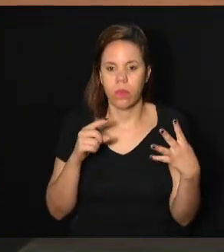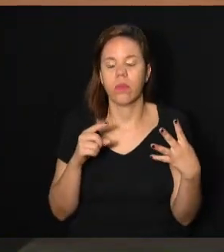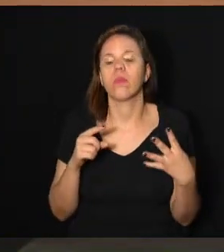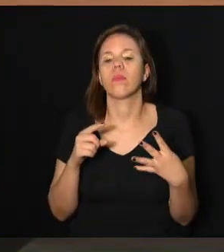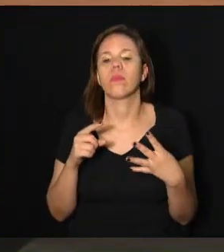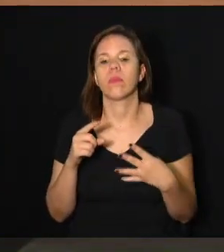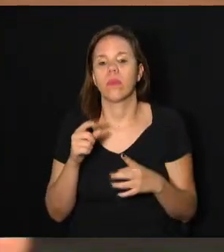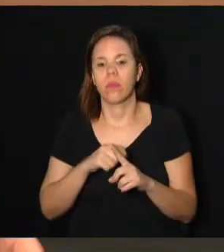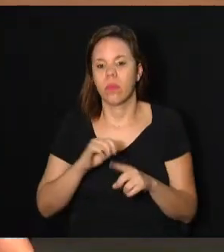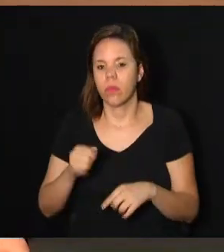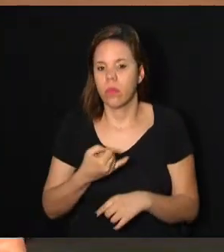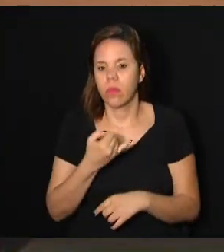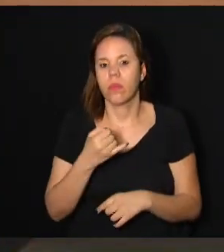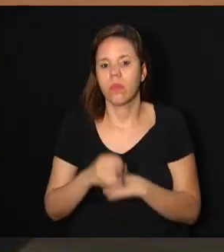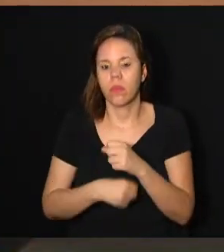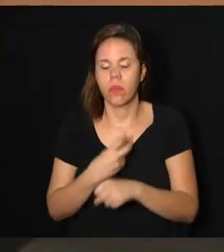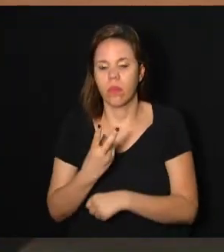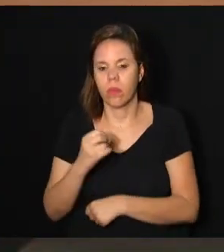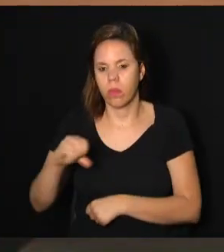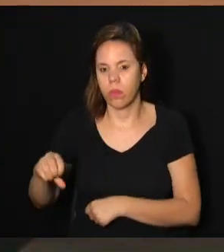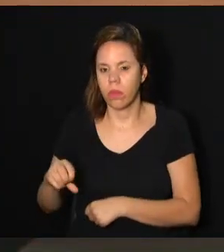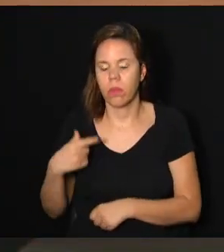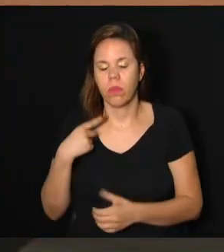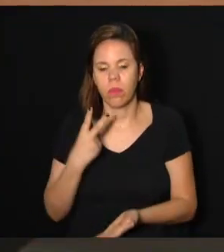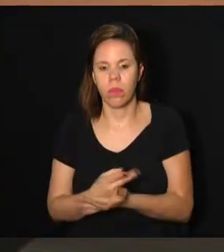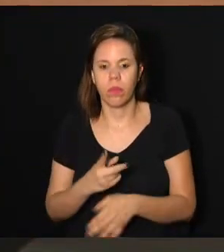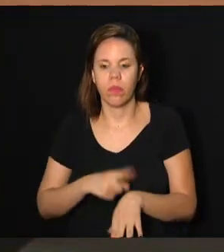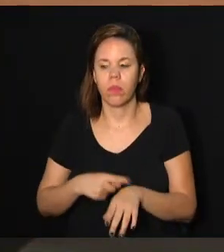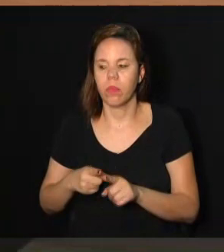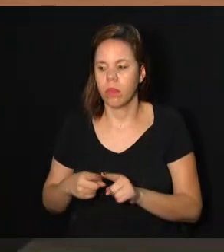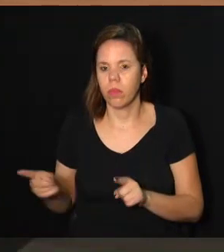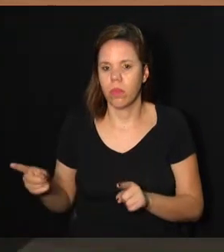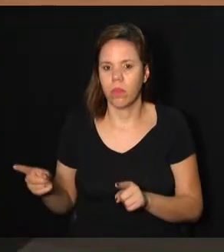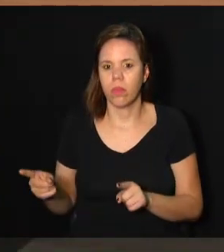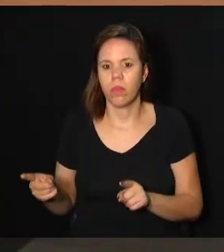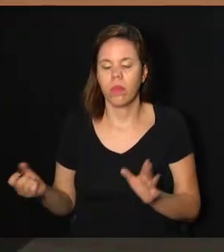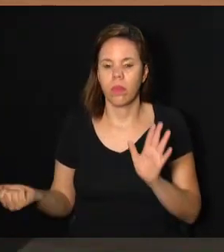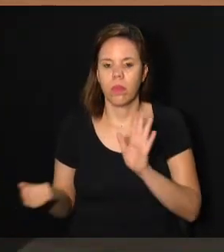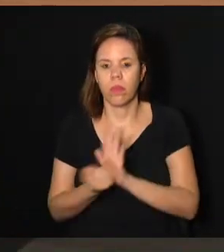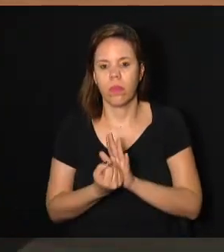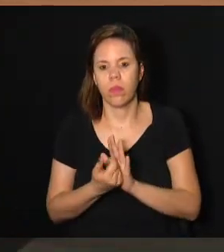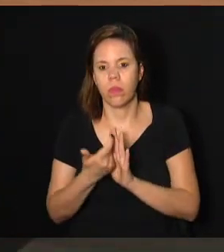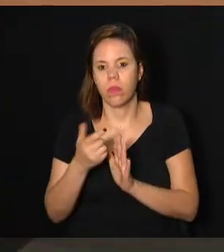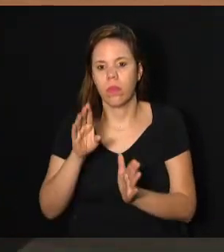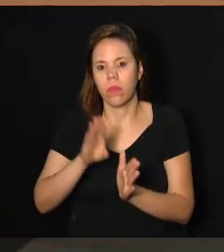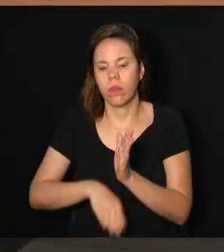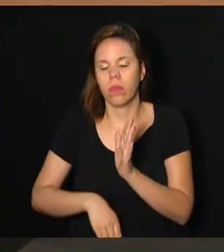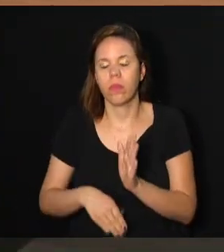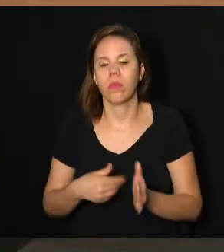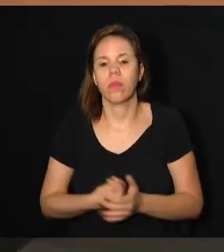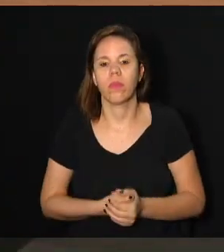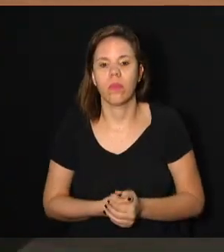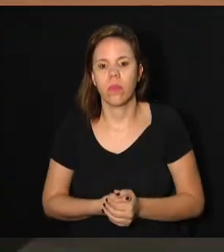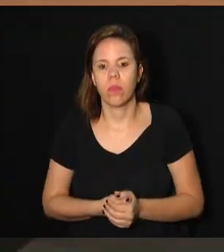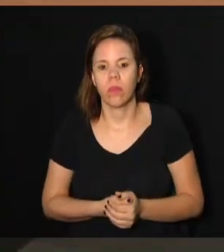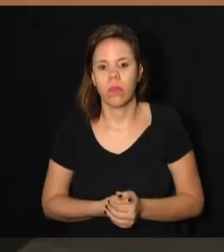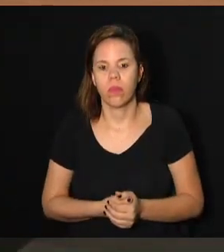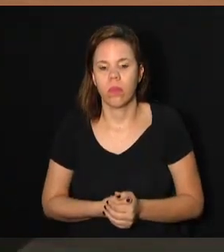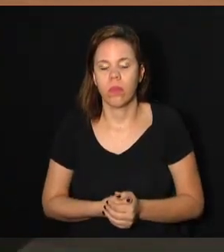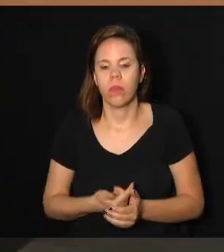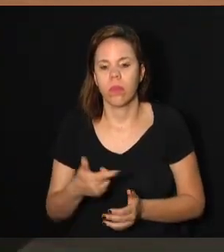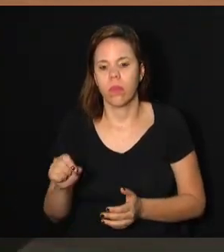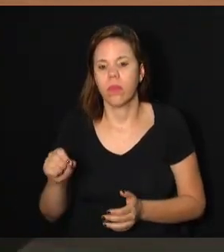a mesma época em que eu protocolei a retirada dos 10% do ano de 2020